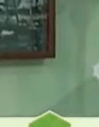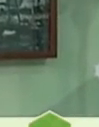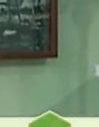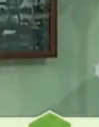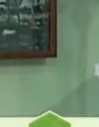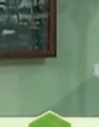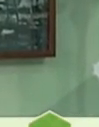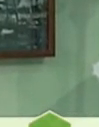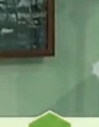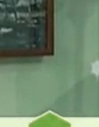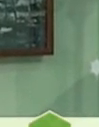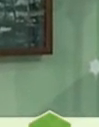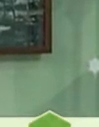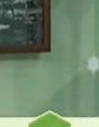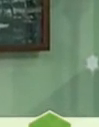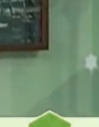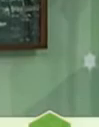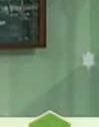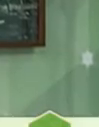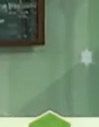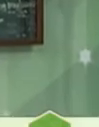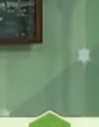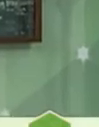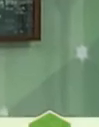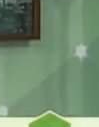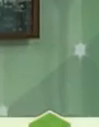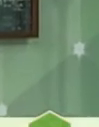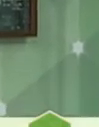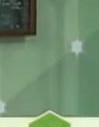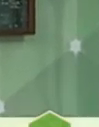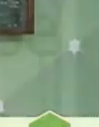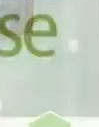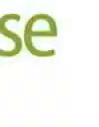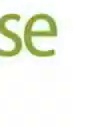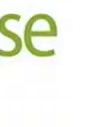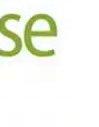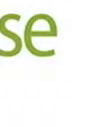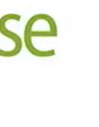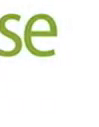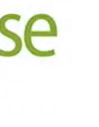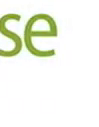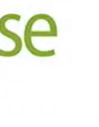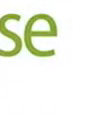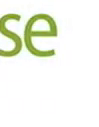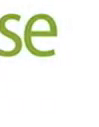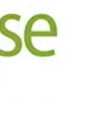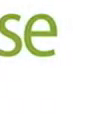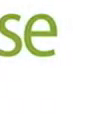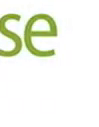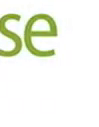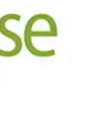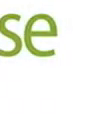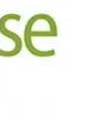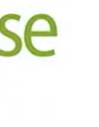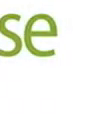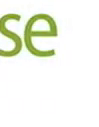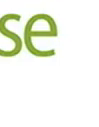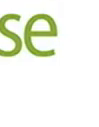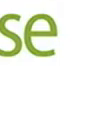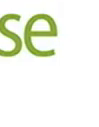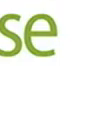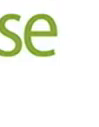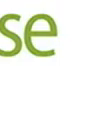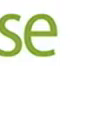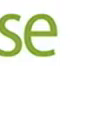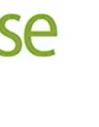Gente, chegou a hora! Agora! É agora o sorteio da nota fiscal eletrônica amazonense! Você que está aí do outro